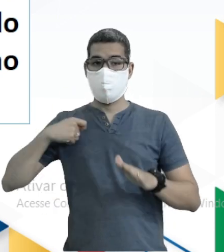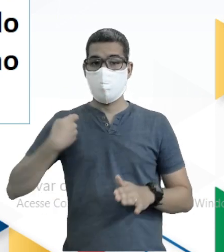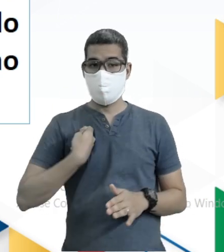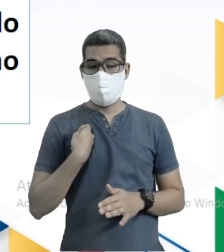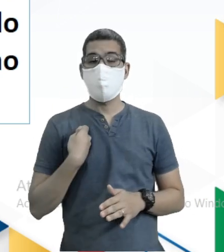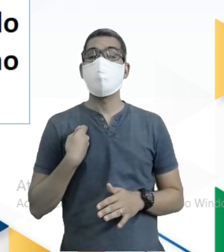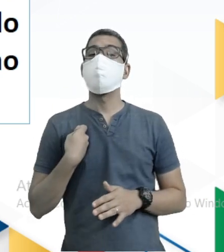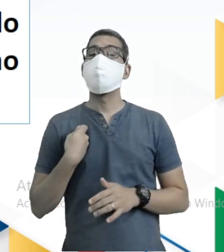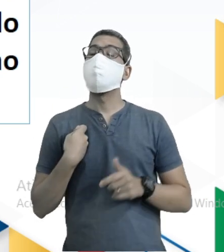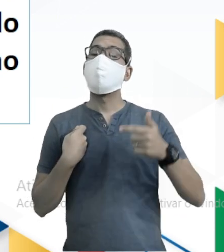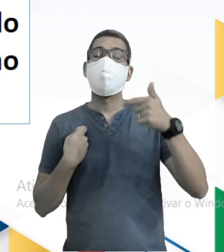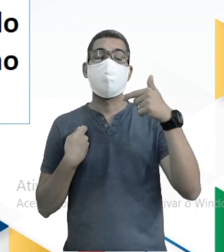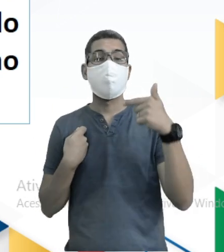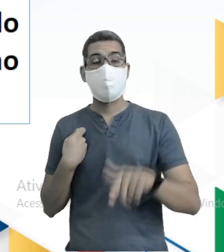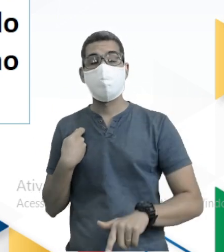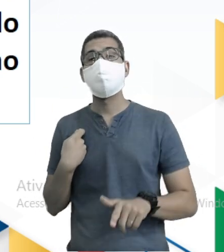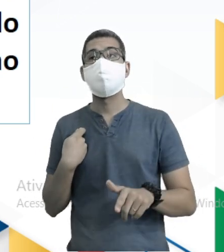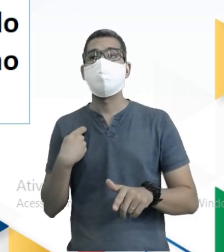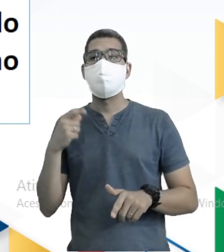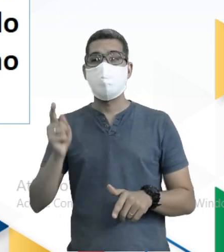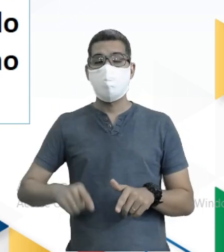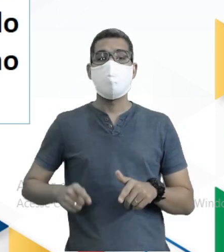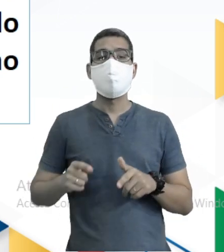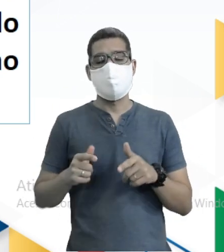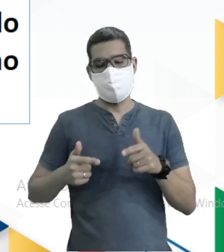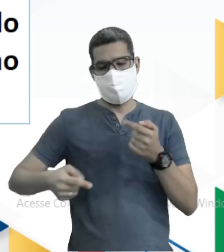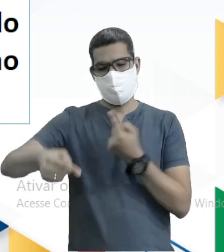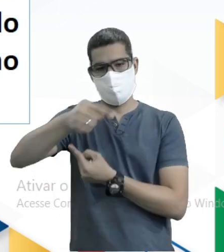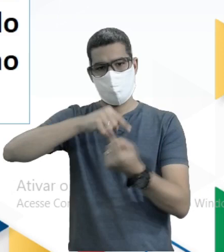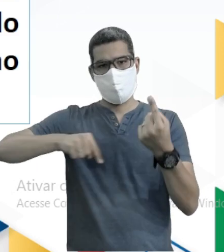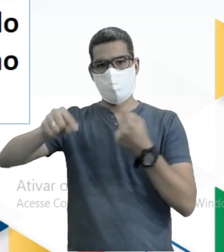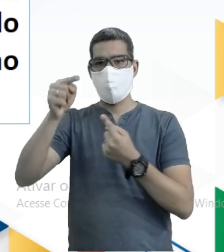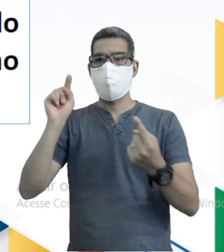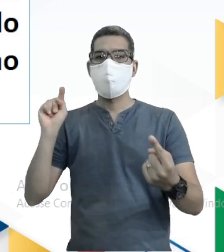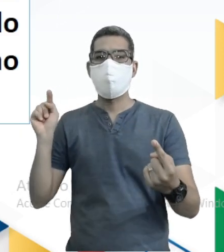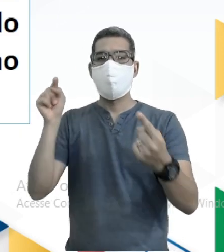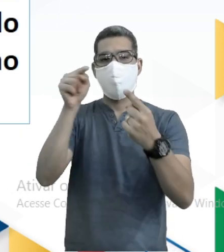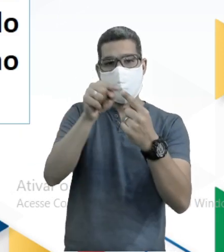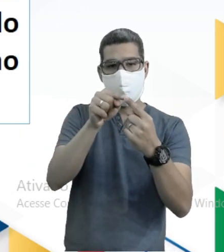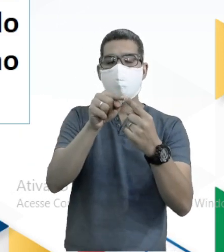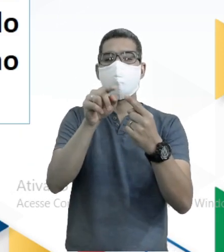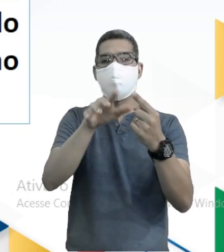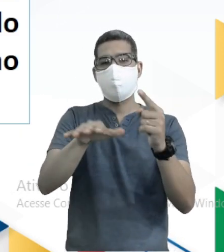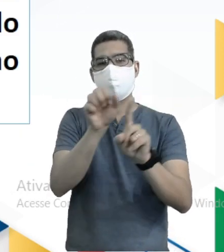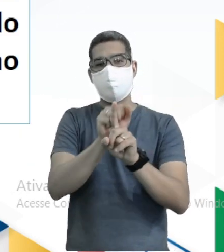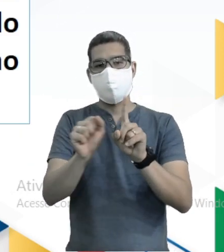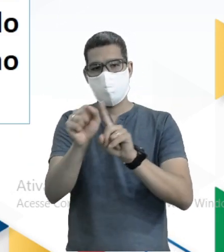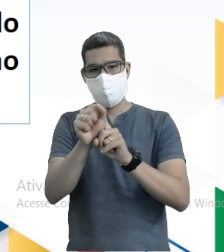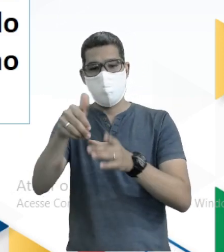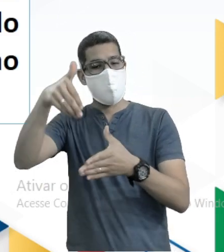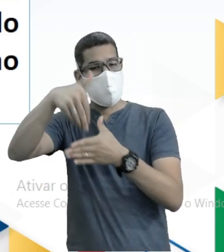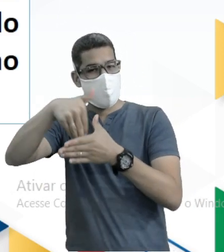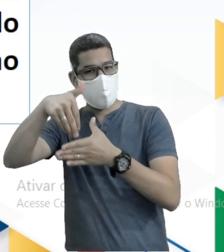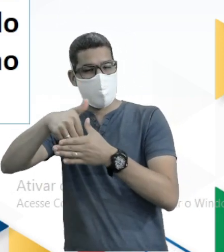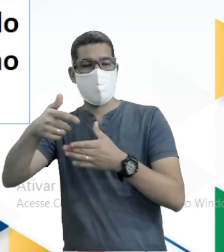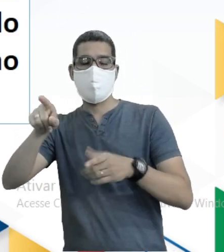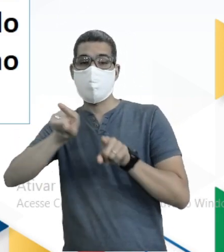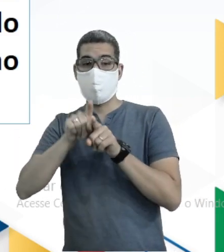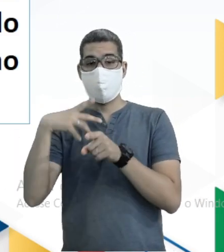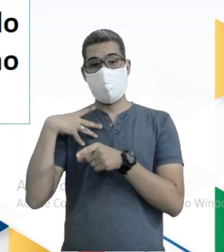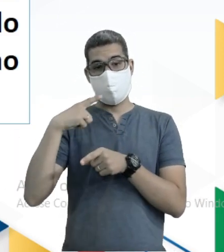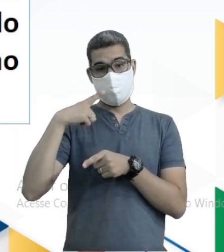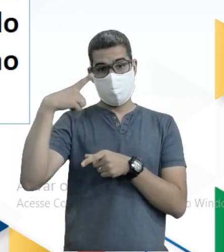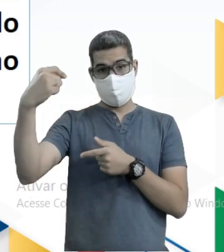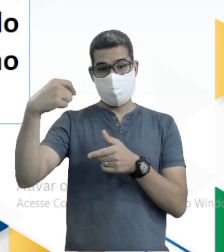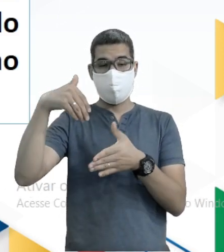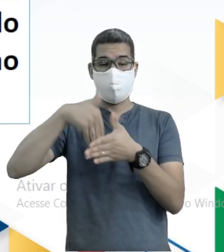também participar no destino da sociedade. Votar, ser votado, ter direitos políticos.